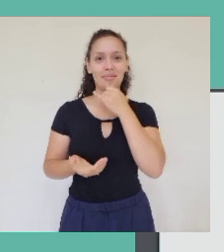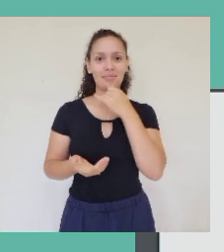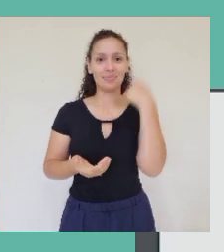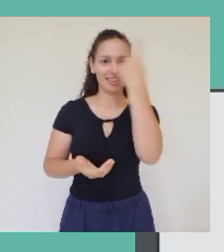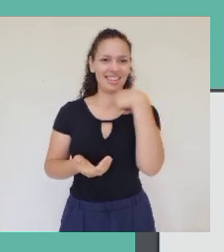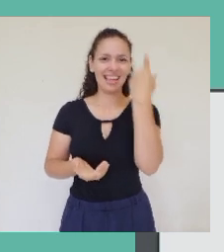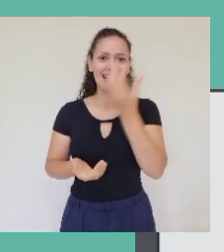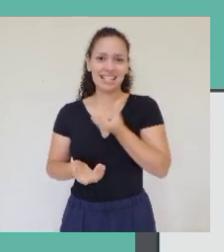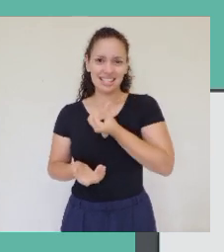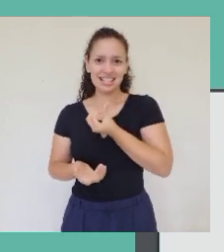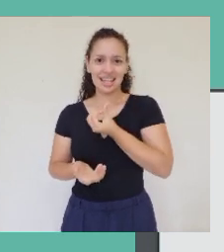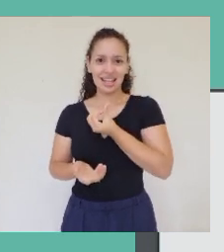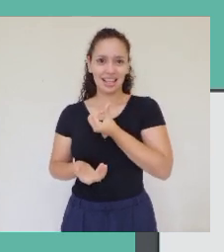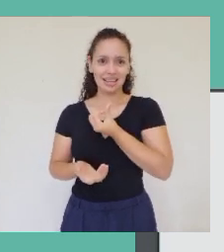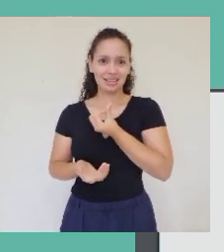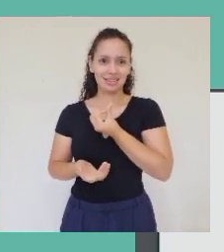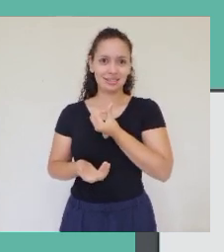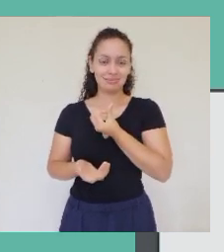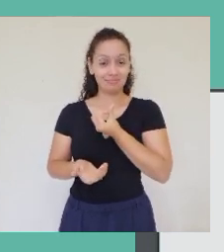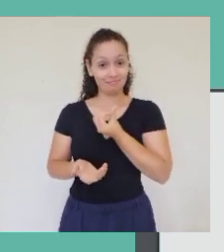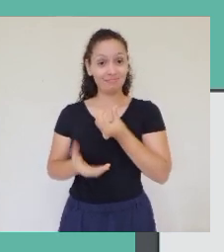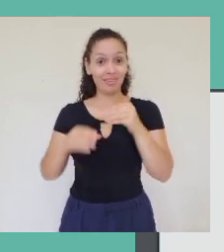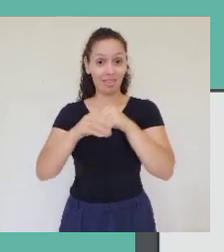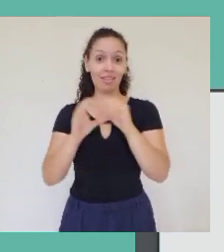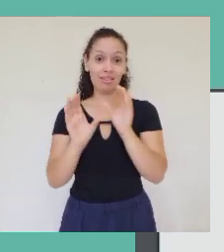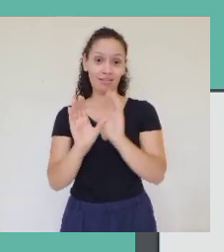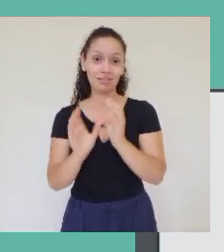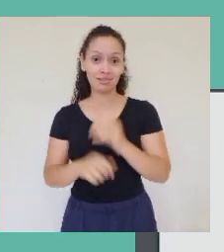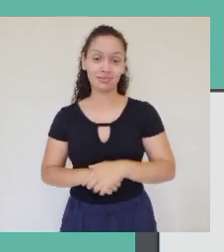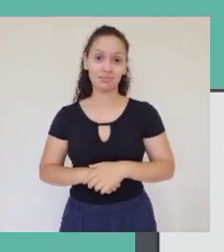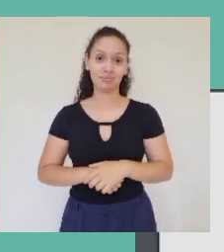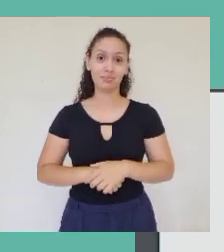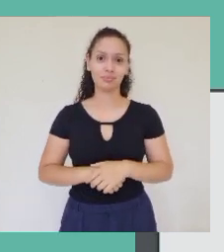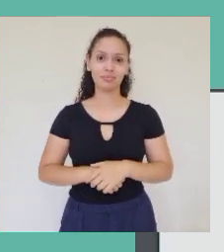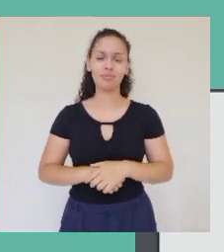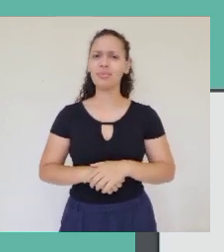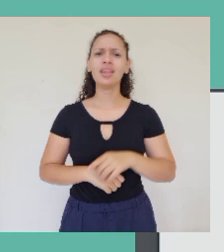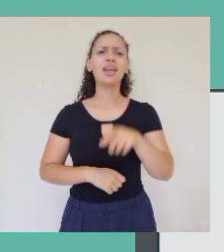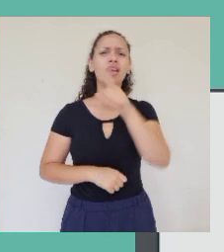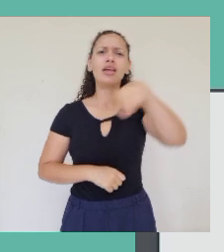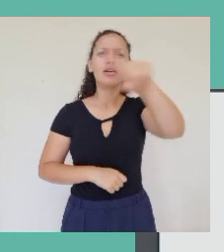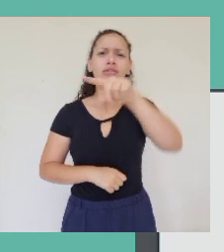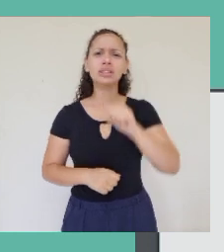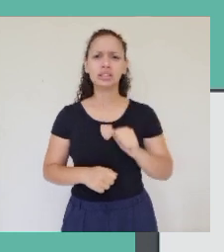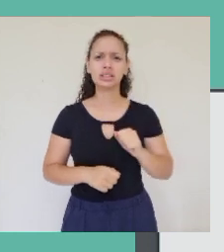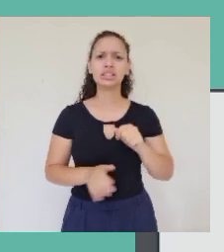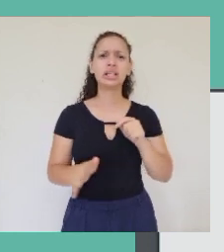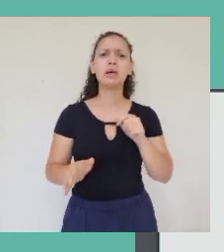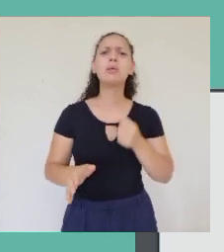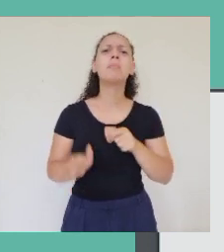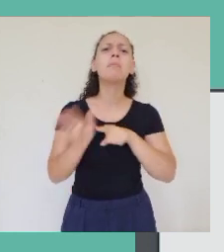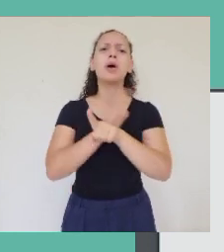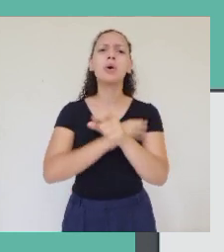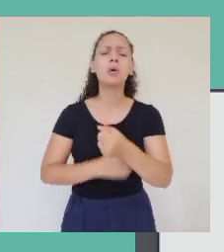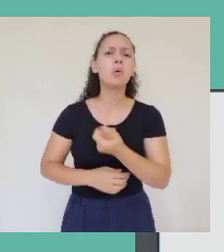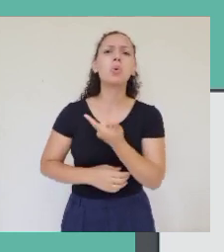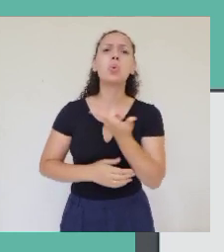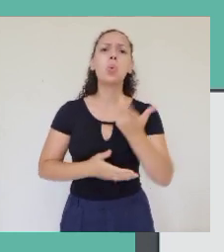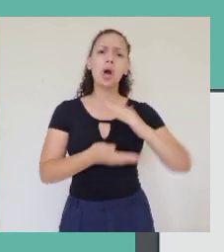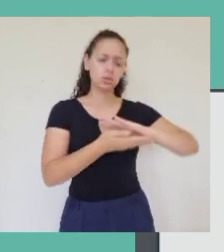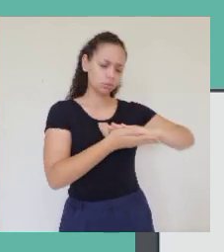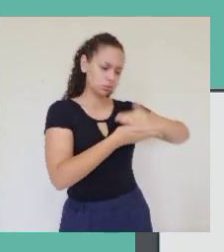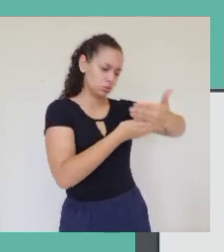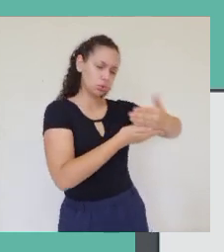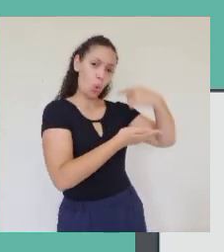passamos menos. Quantas horas você passa frente ao notebook? né? A gente sabe que às vezes na própria aula a gente está em frente